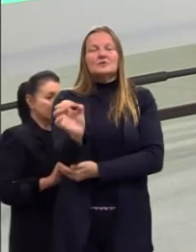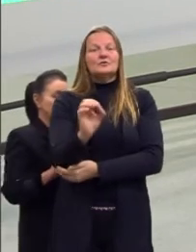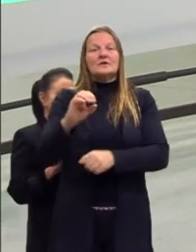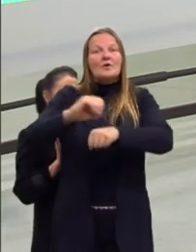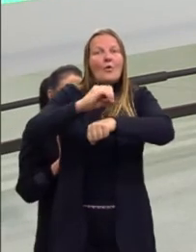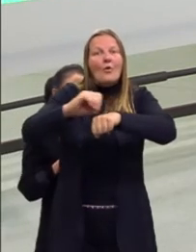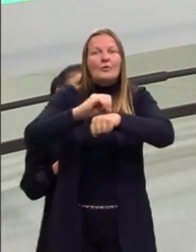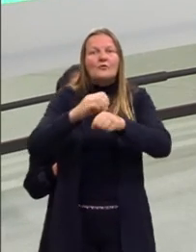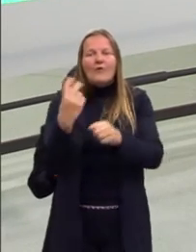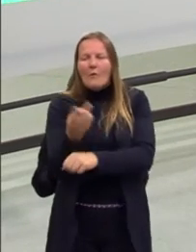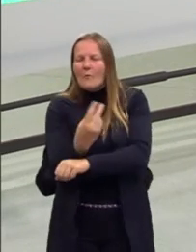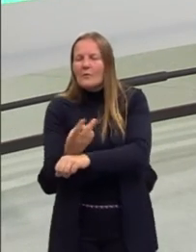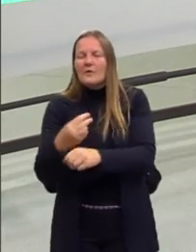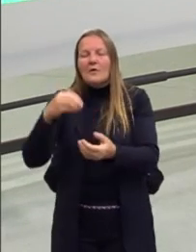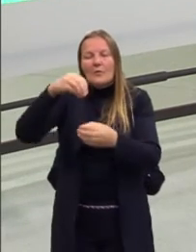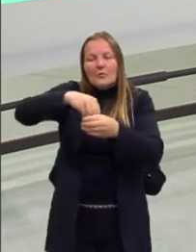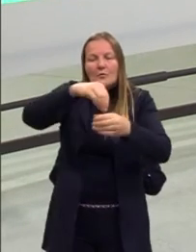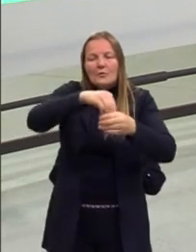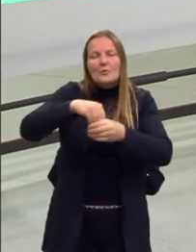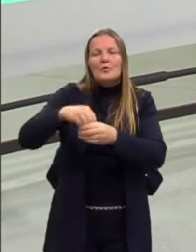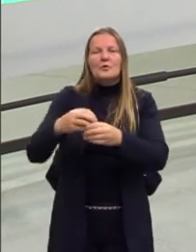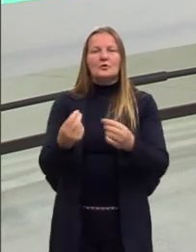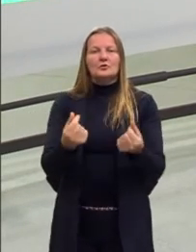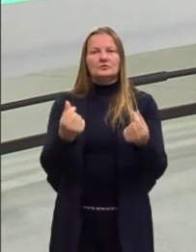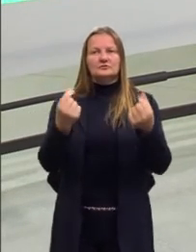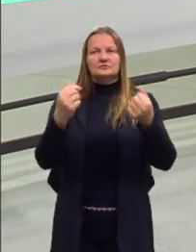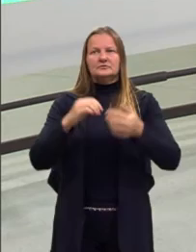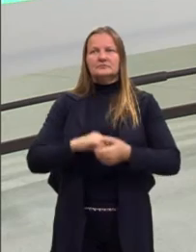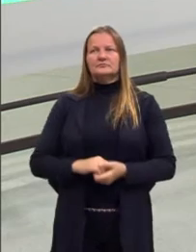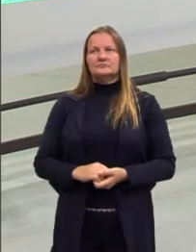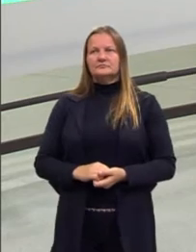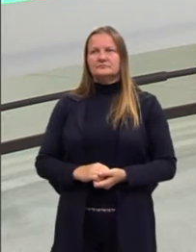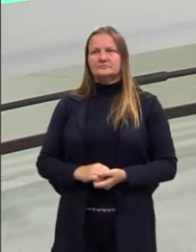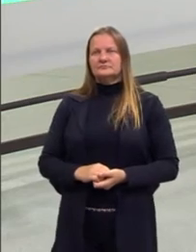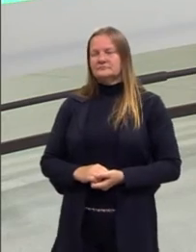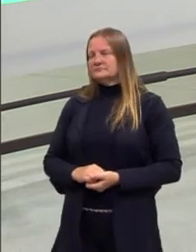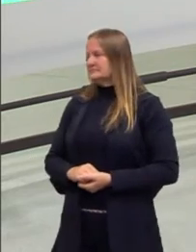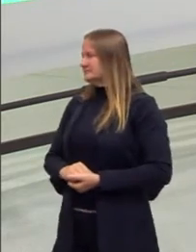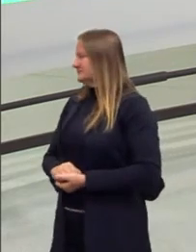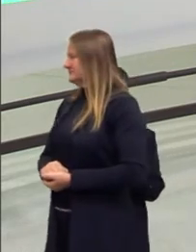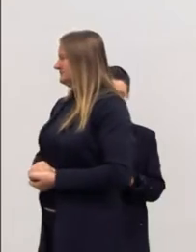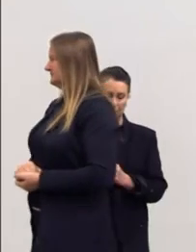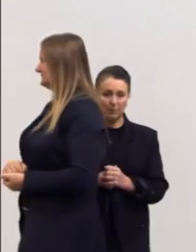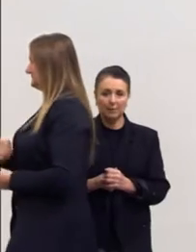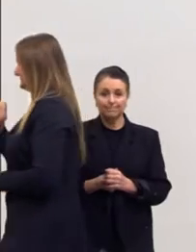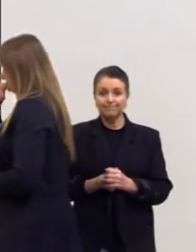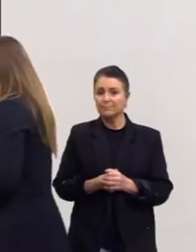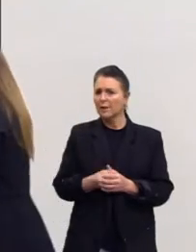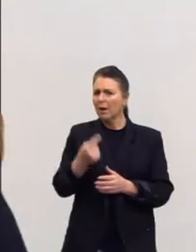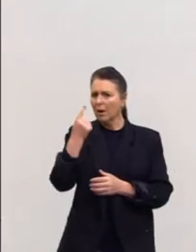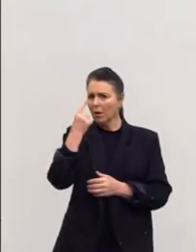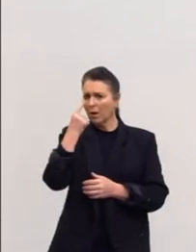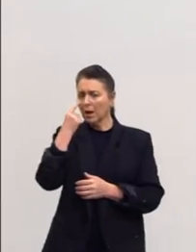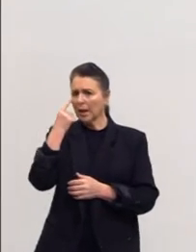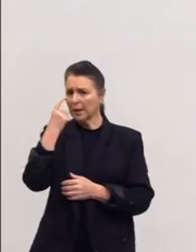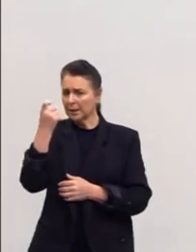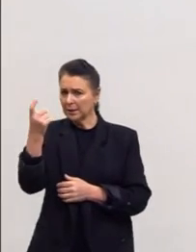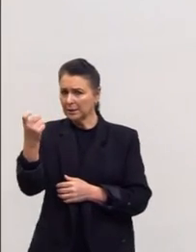ouro então vamos plantar vamos tirar um dinheiro vamos fazer aquilo ali produzir né olha só que interessante Douglas a algumas